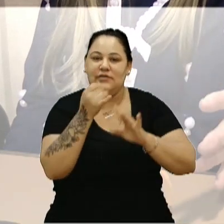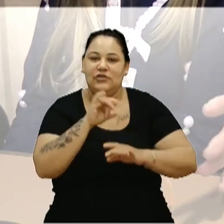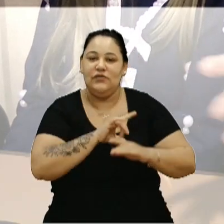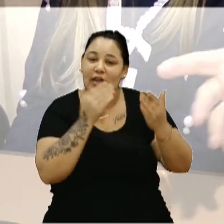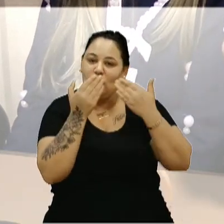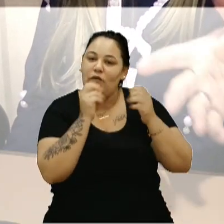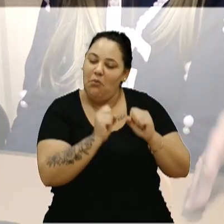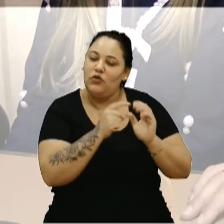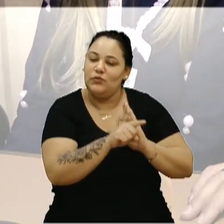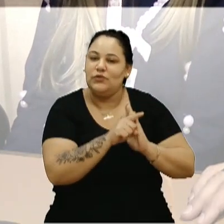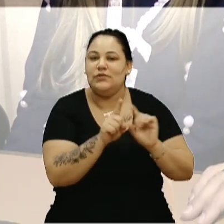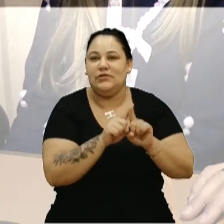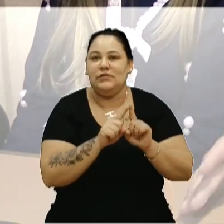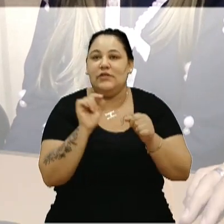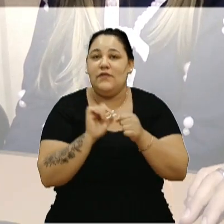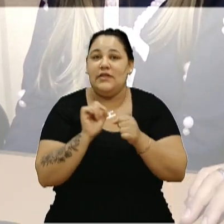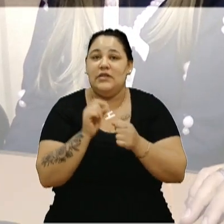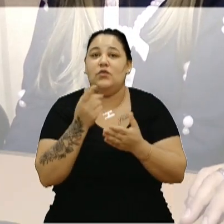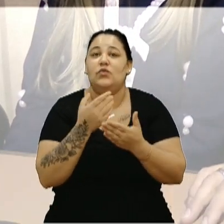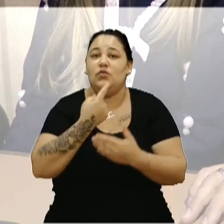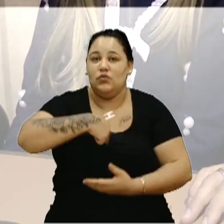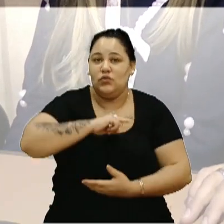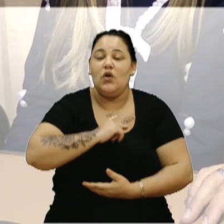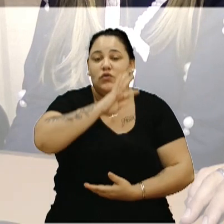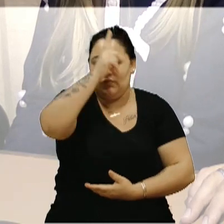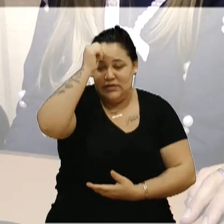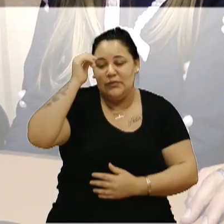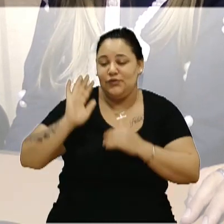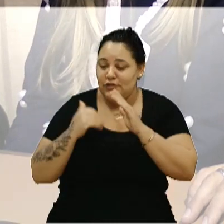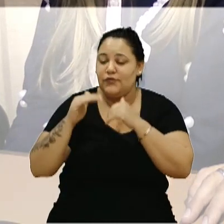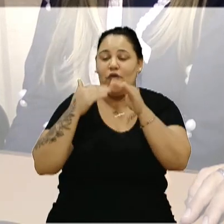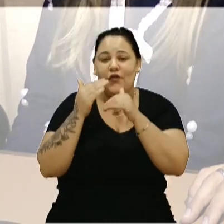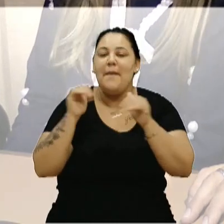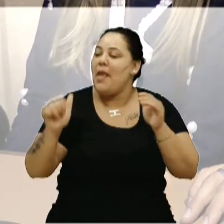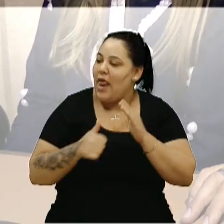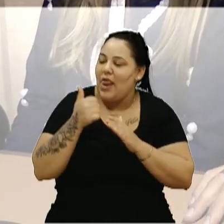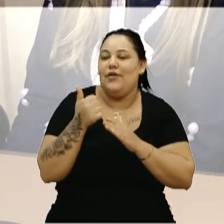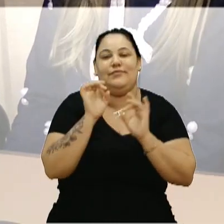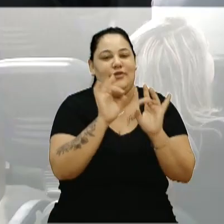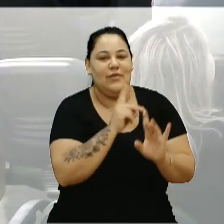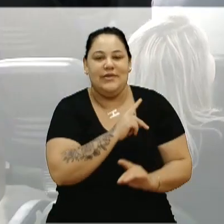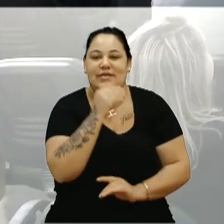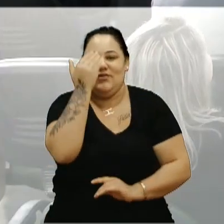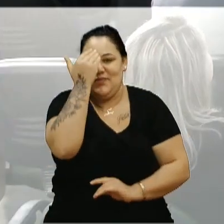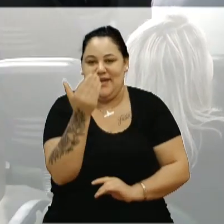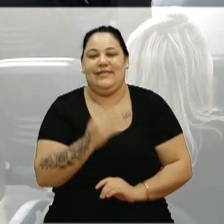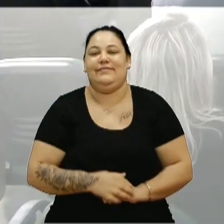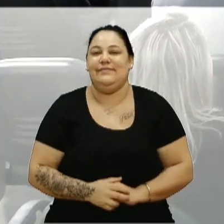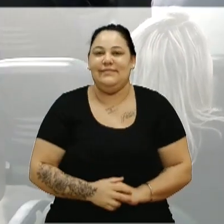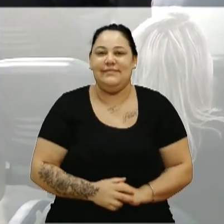que vai fazer o nosso município voltar a crescer aí de vento em polpa. E era isso, senhora presidente. Obrigado.